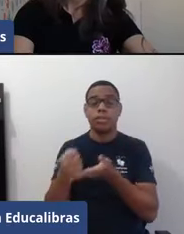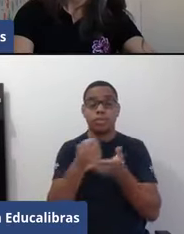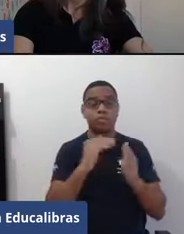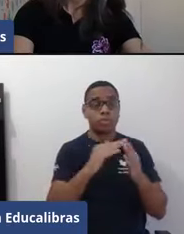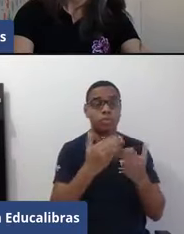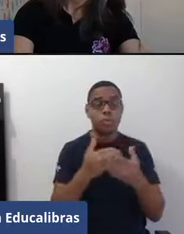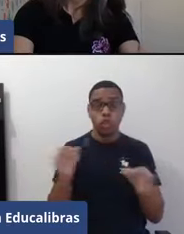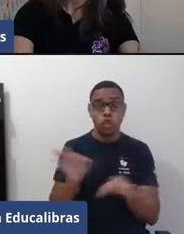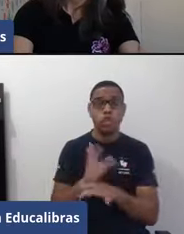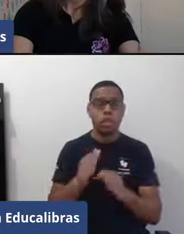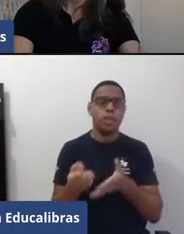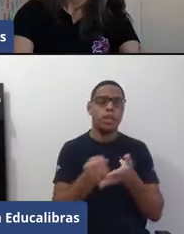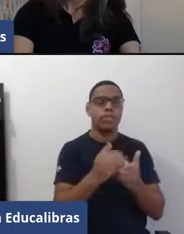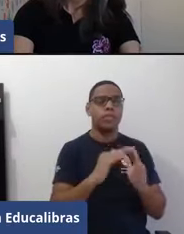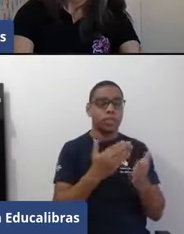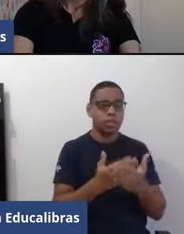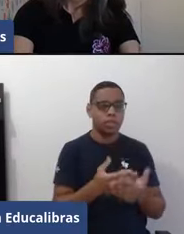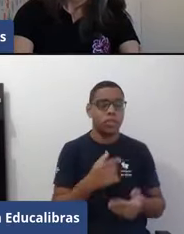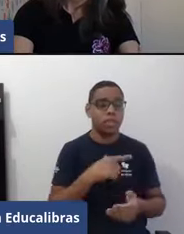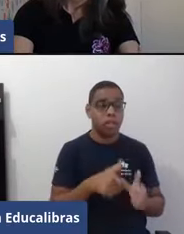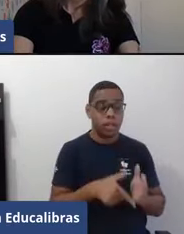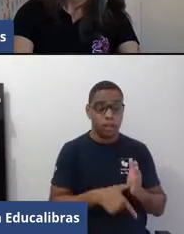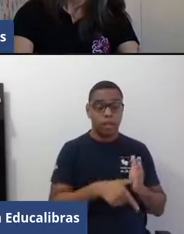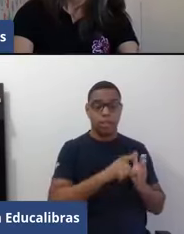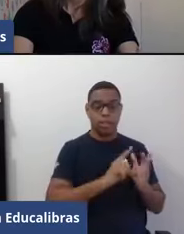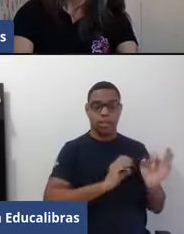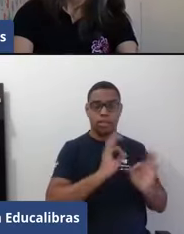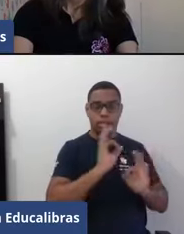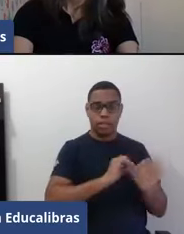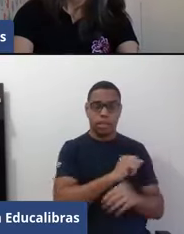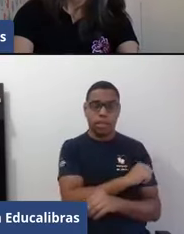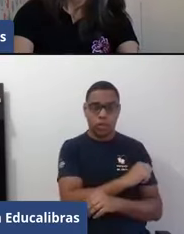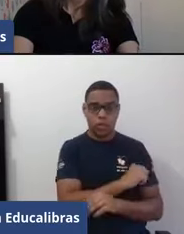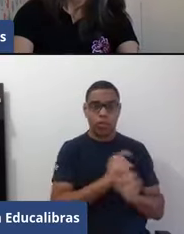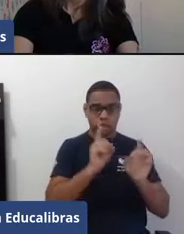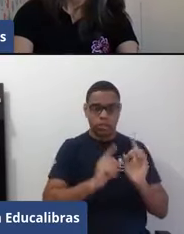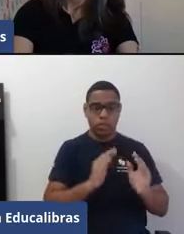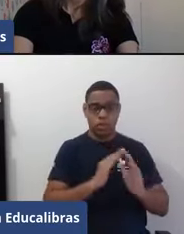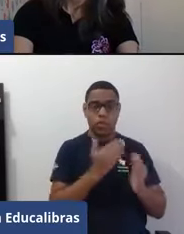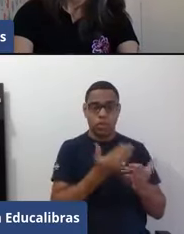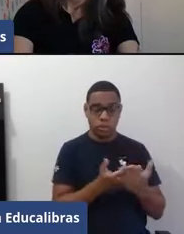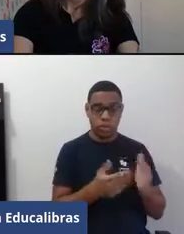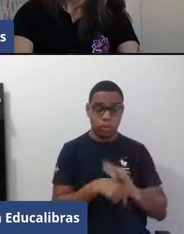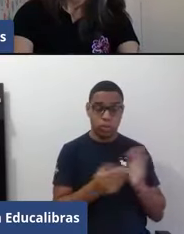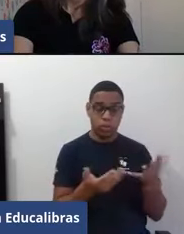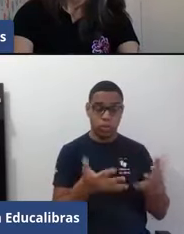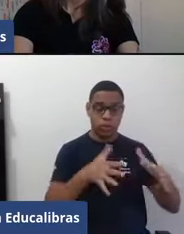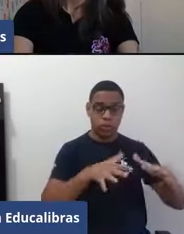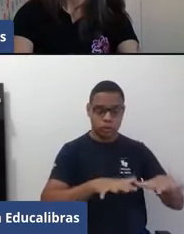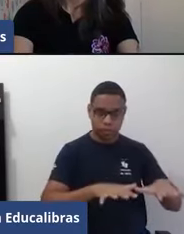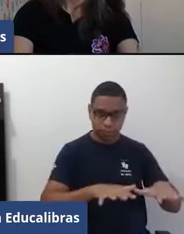Eu acho que tem que ter um trabalho antes desses alunos com deficiência passar por uma escola de inclusão, trabalhar até eles